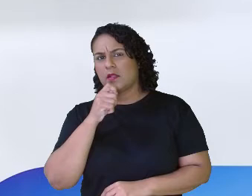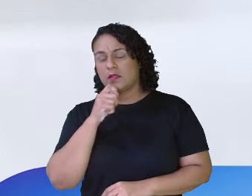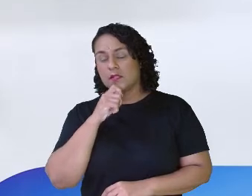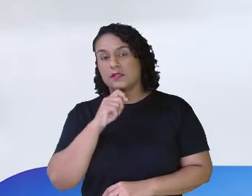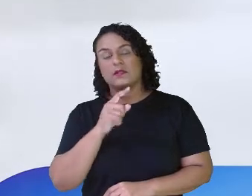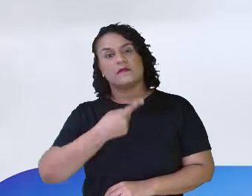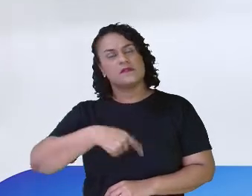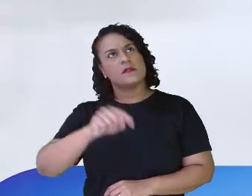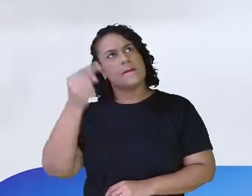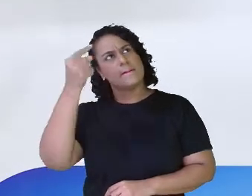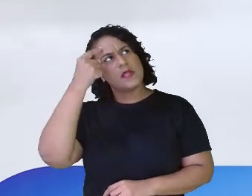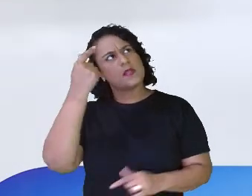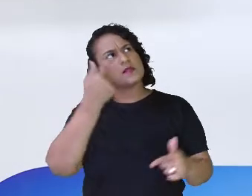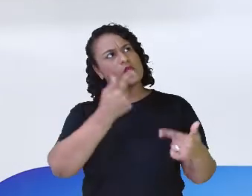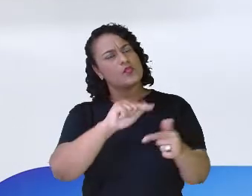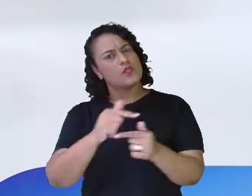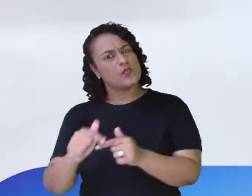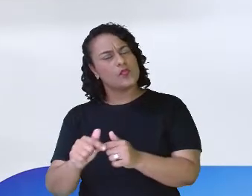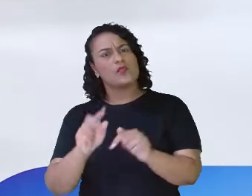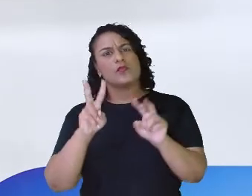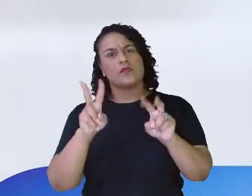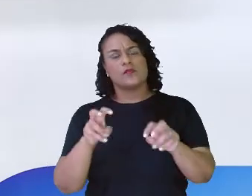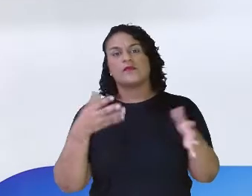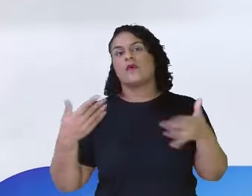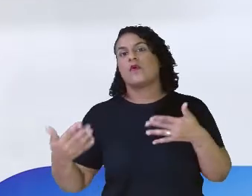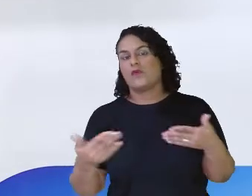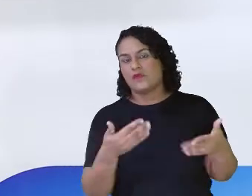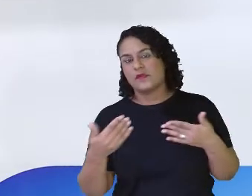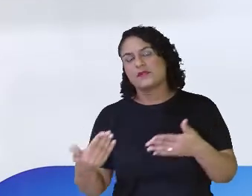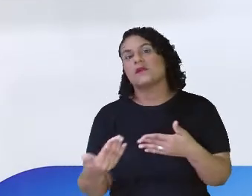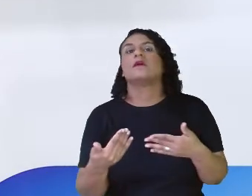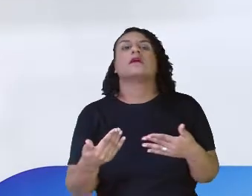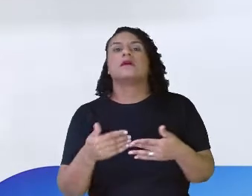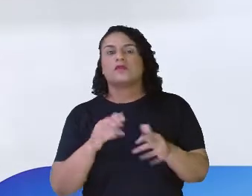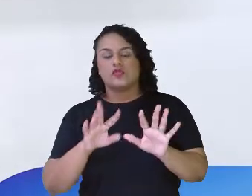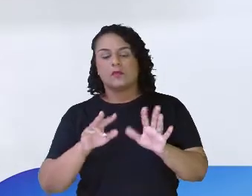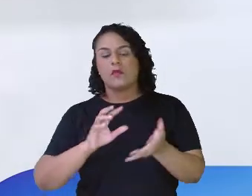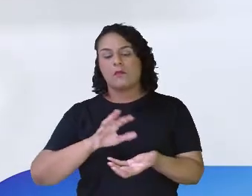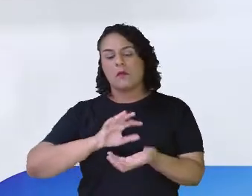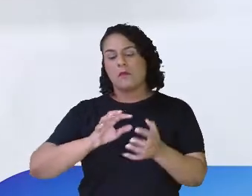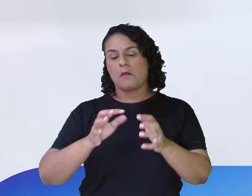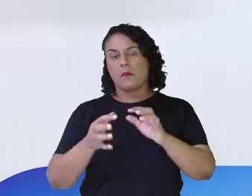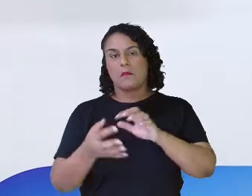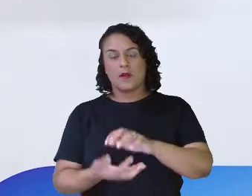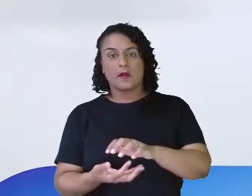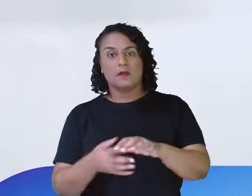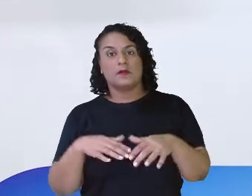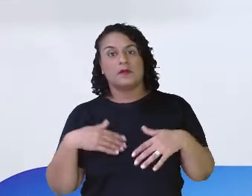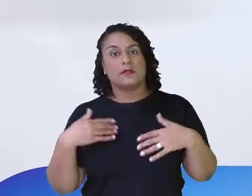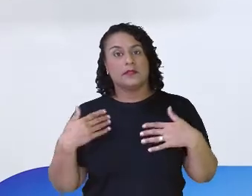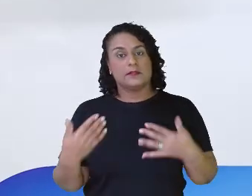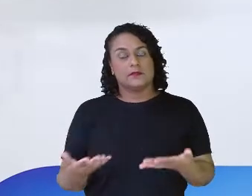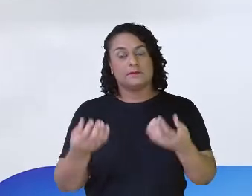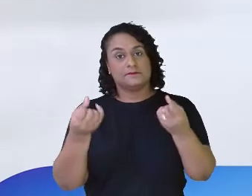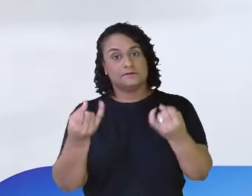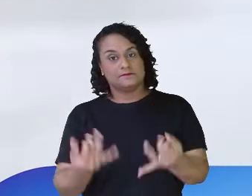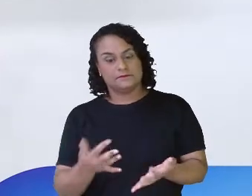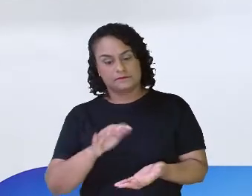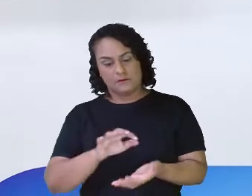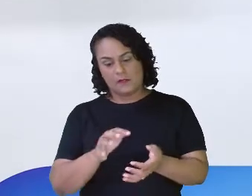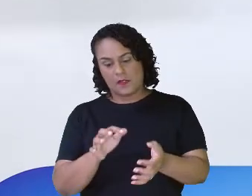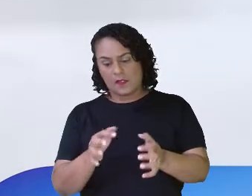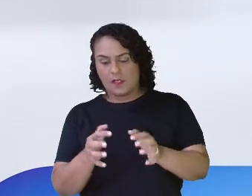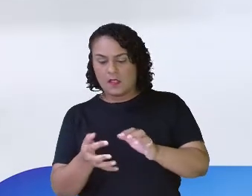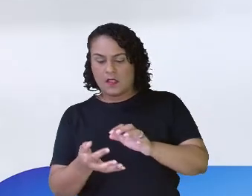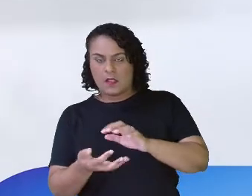pensa em geometria, a gente vai conversar um pouco sobre formas. E quando a gente fala de formas,